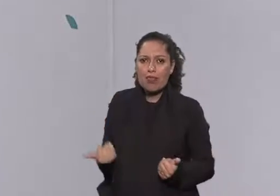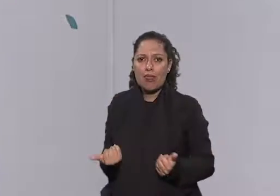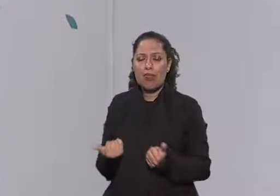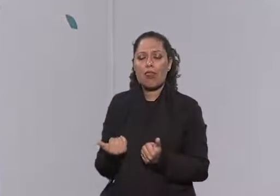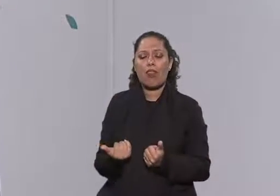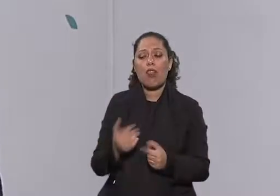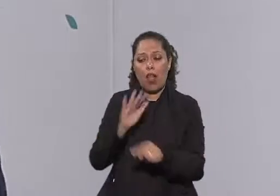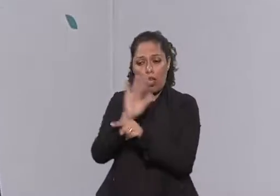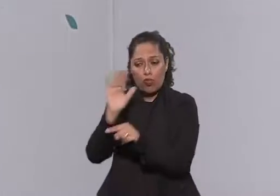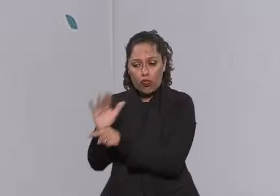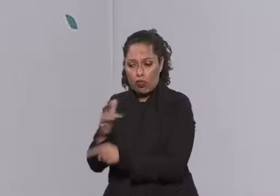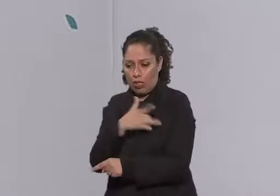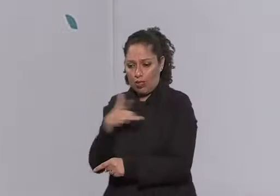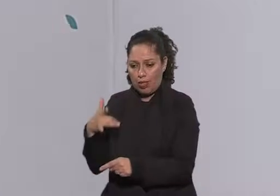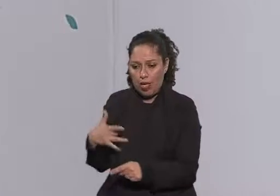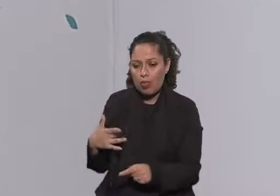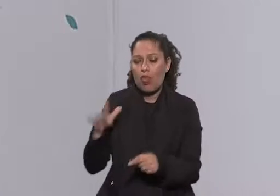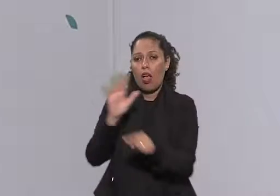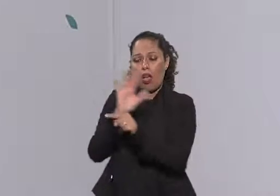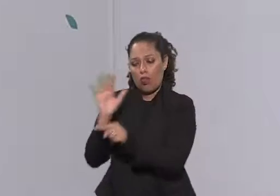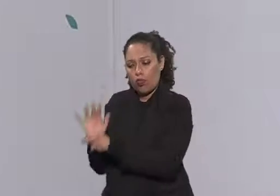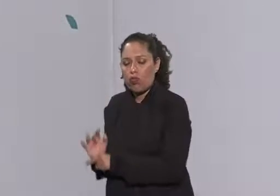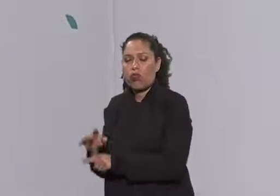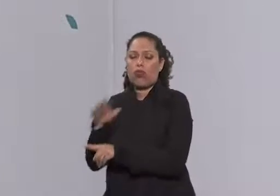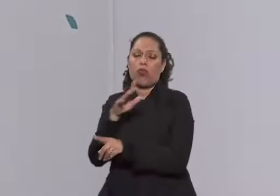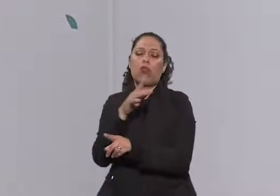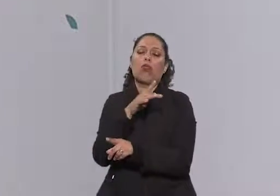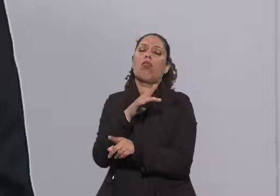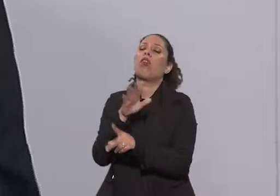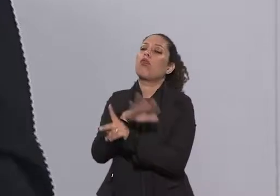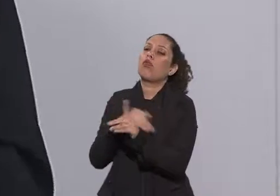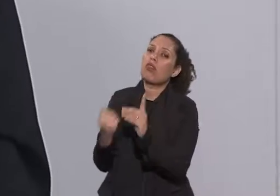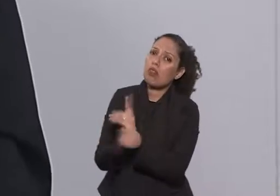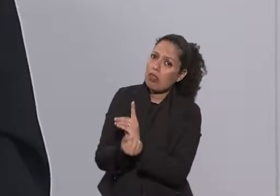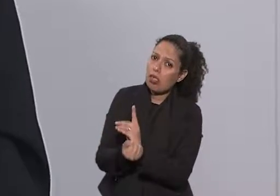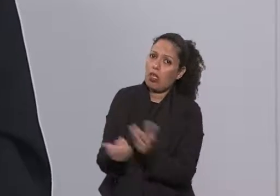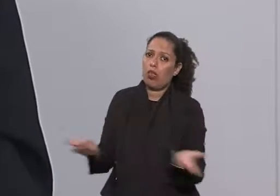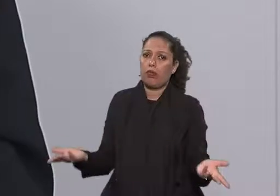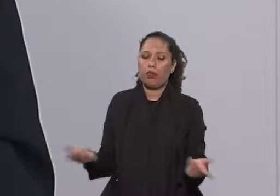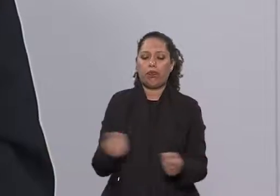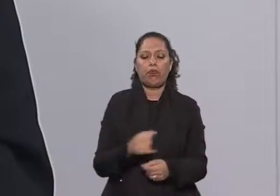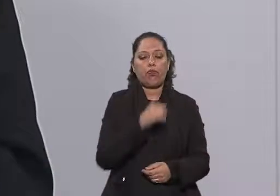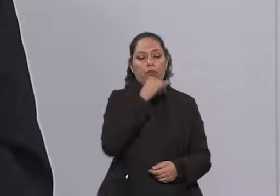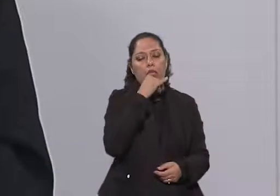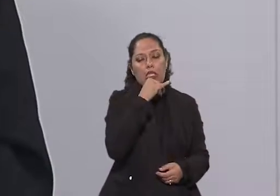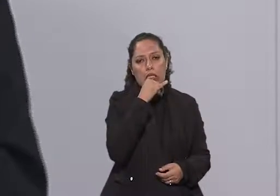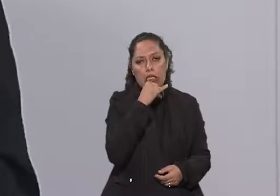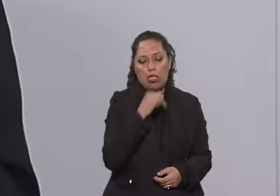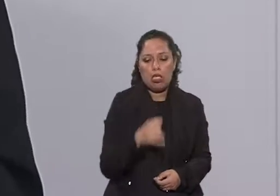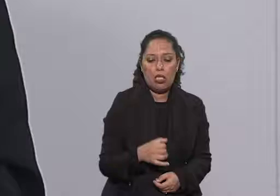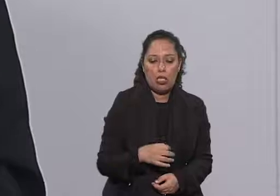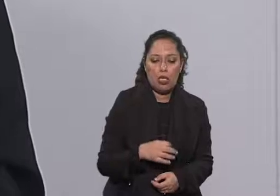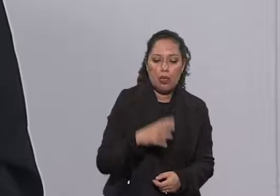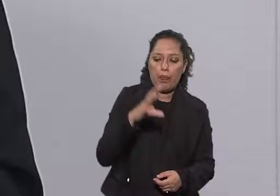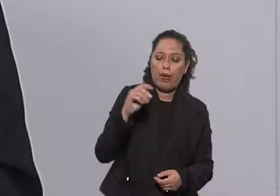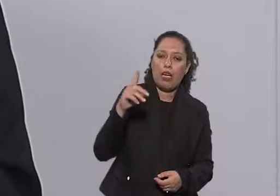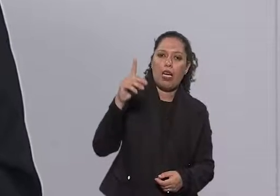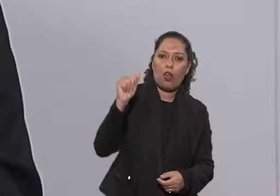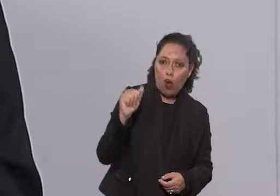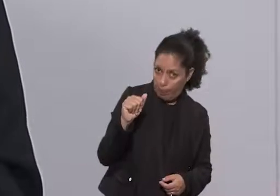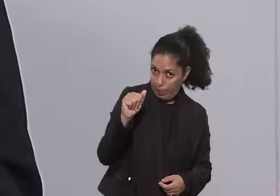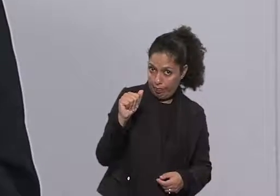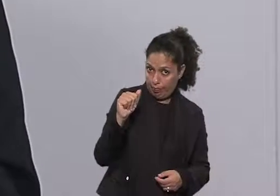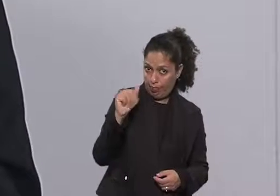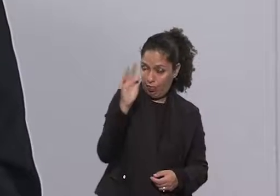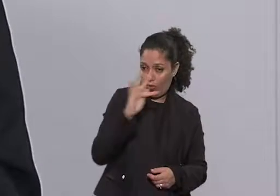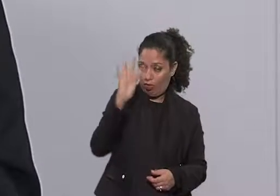além de ser saudável a gente também gera benefícios sociais com certeza a taça das favelas inclusive ganhou uma conotação tão grande